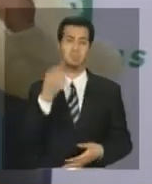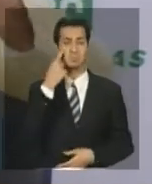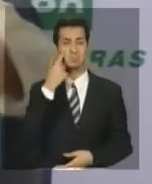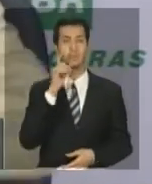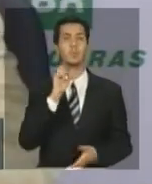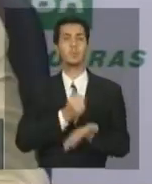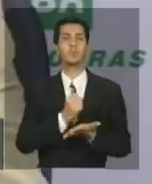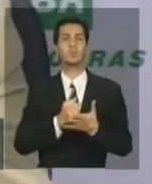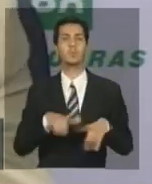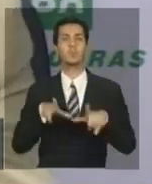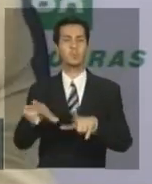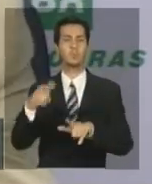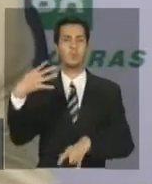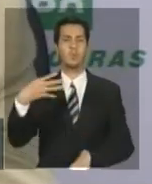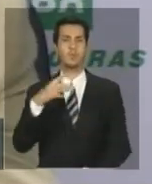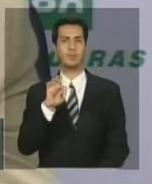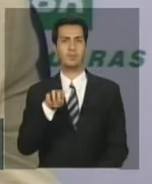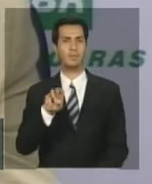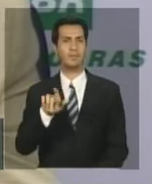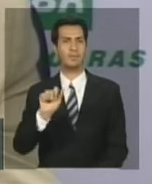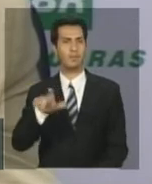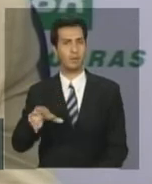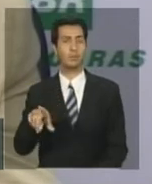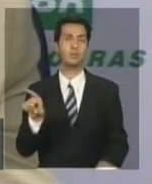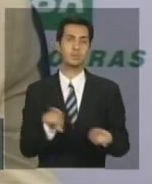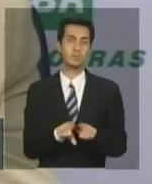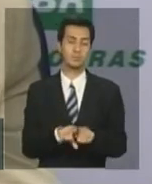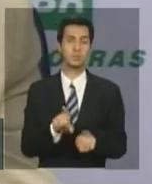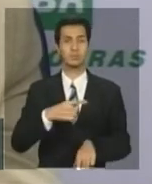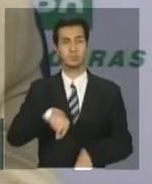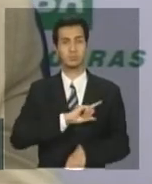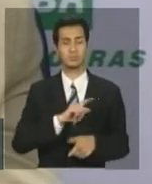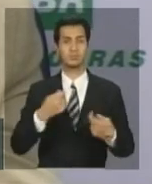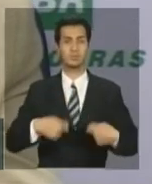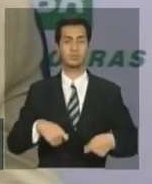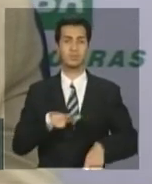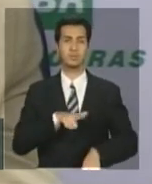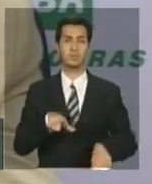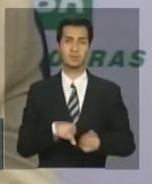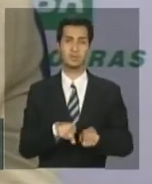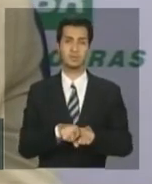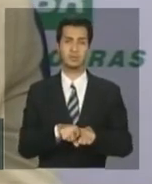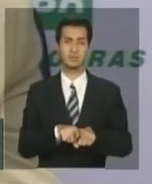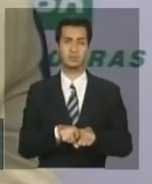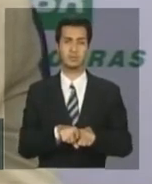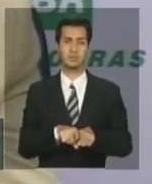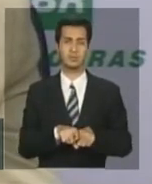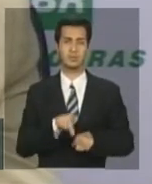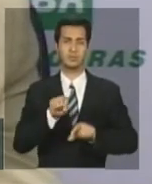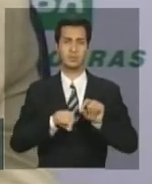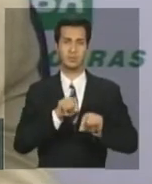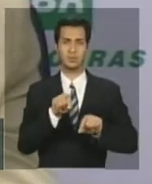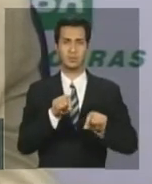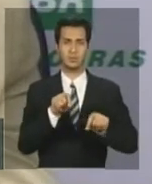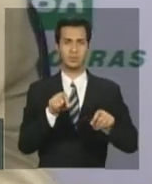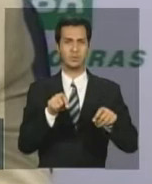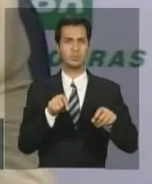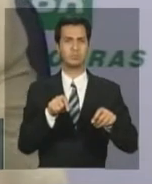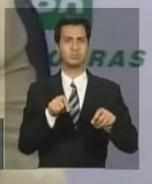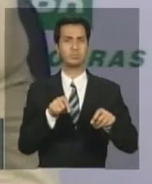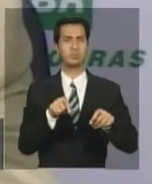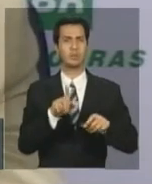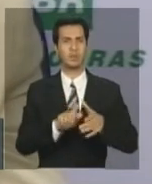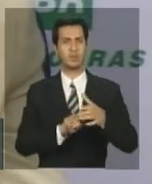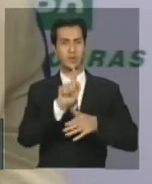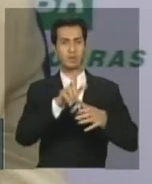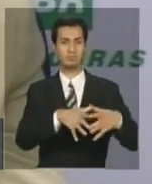terminal e vai depender também de que nós tenhamos a determinação de um volume que comporte